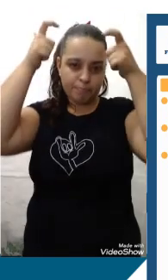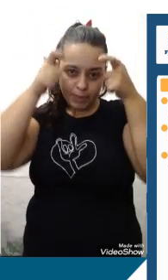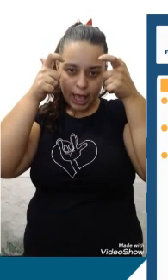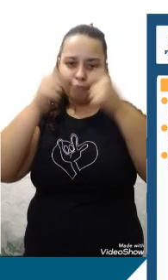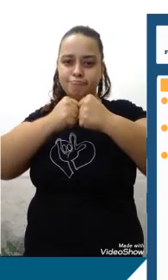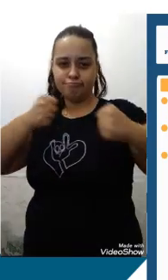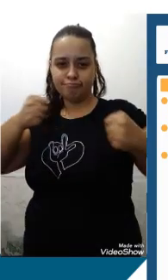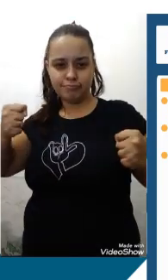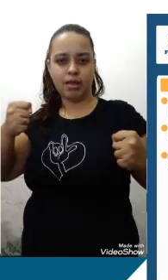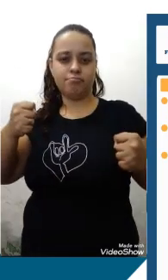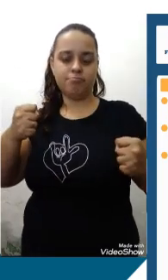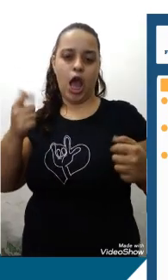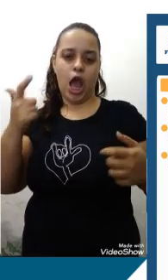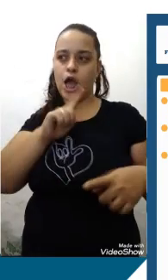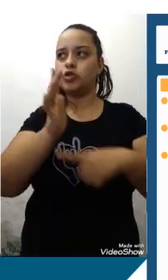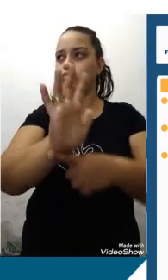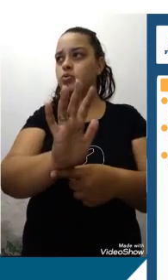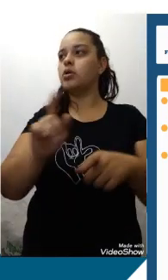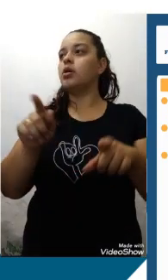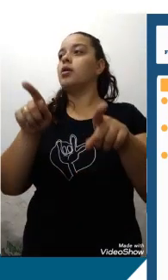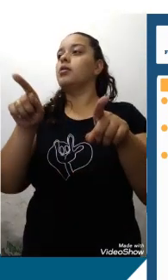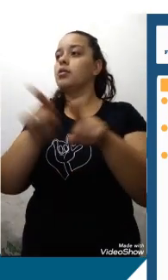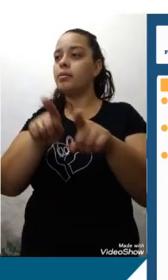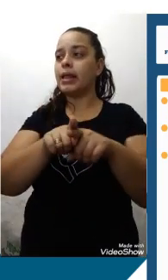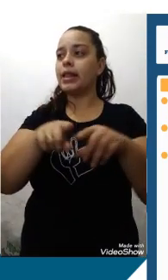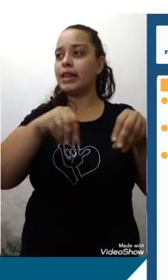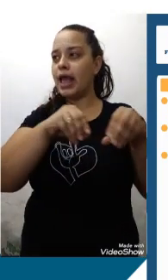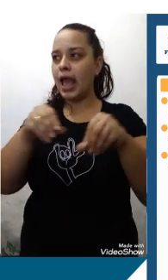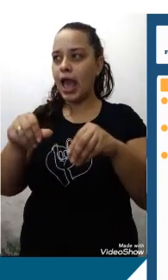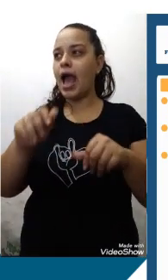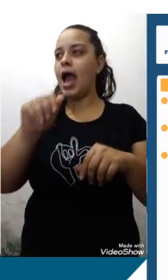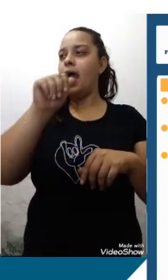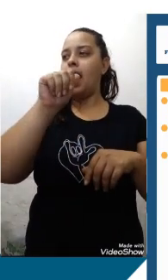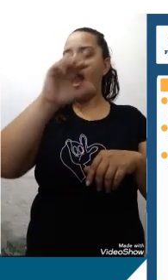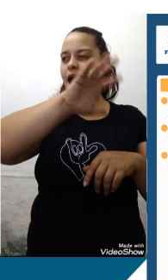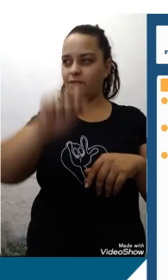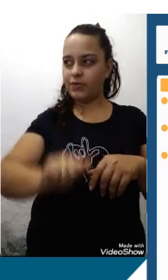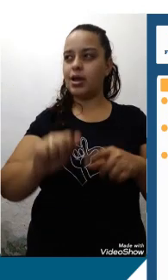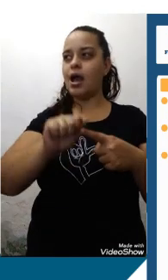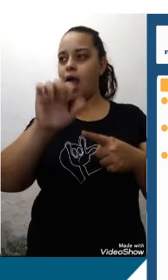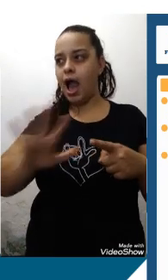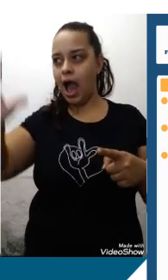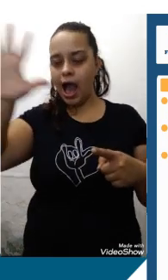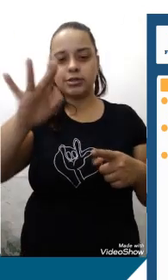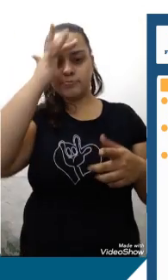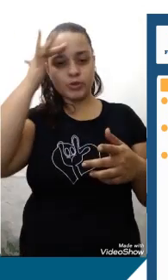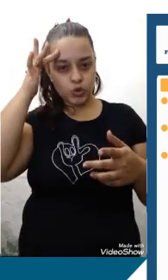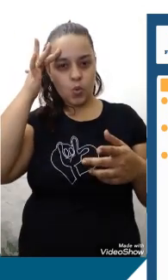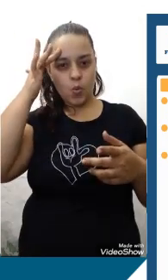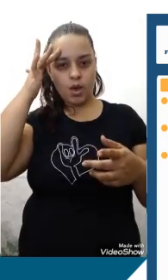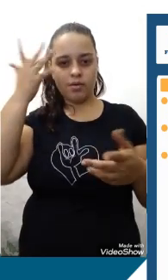império, expandindo a fé e o império, por sobre as terras viciosas de África e Ásia, que eles andaram